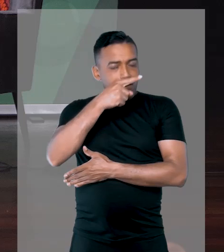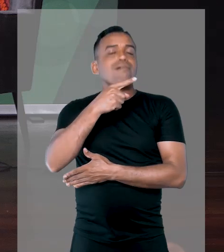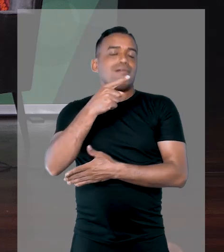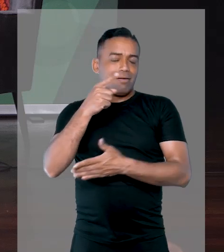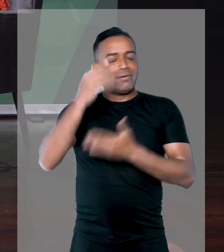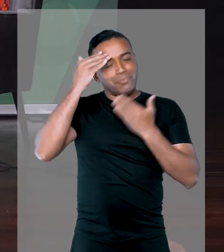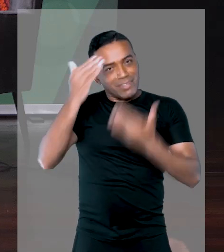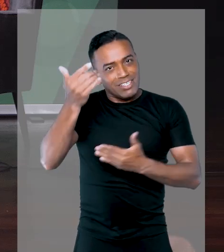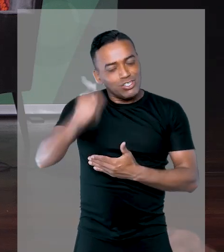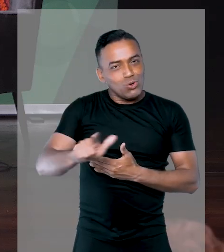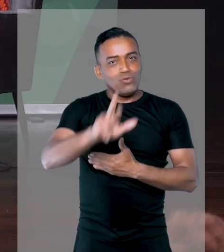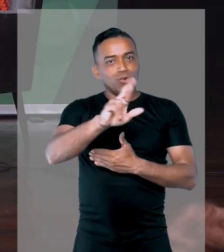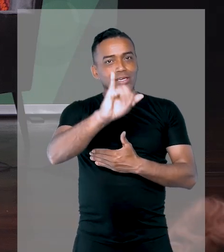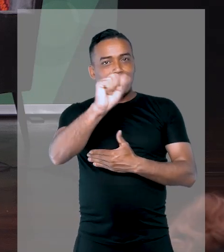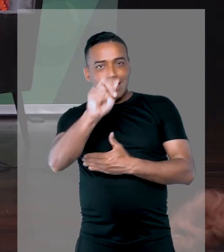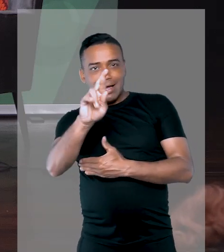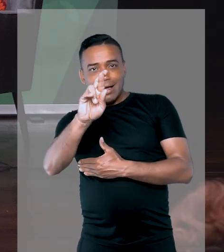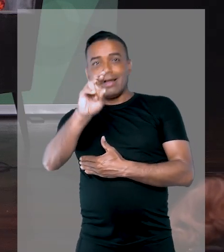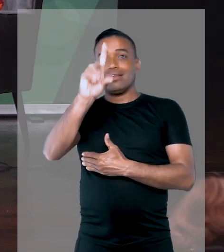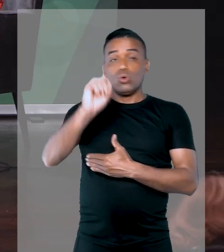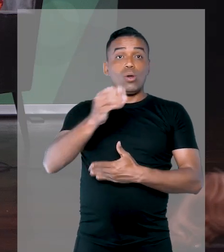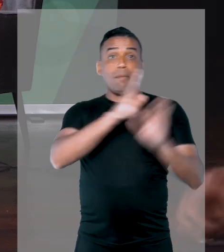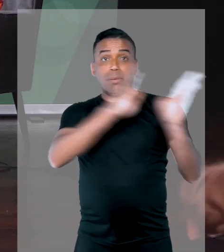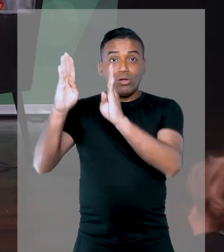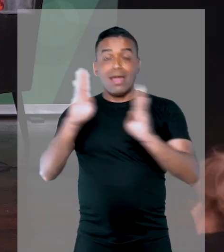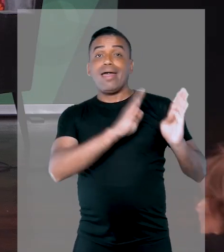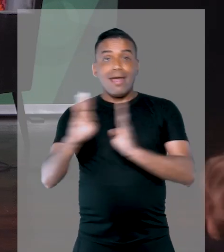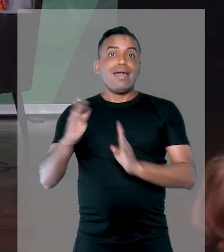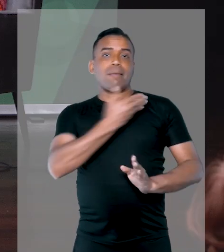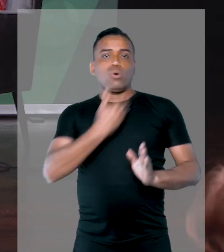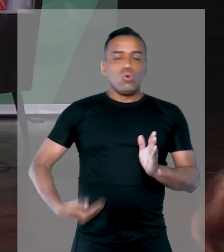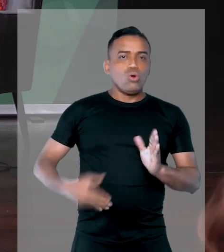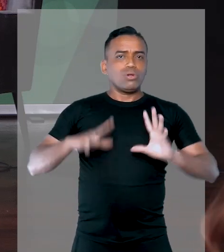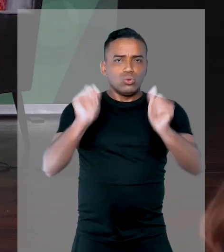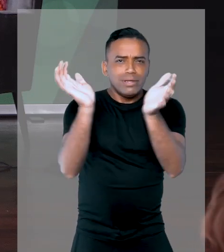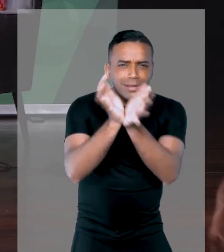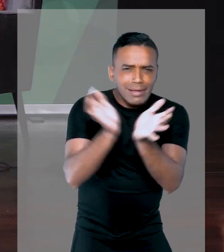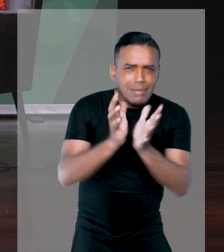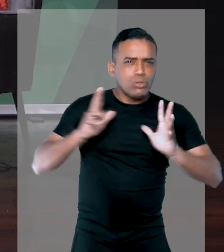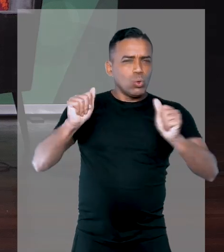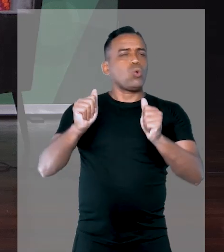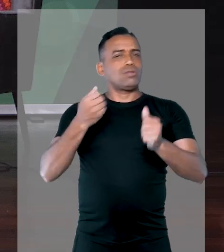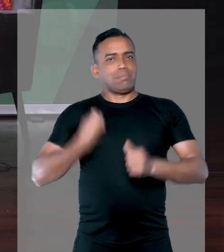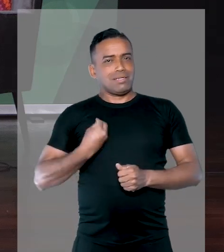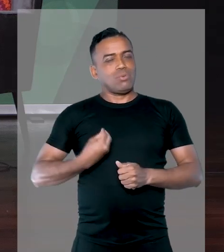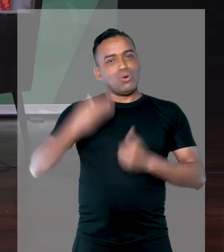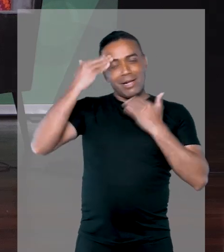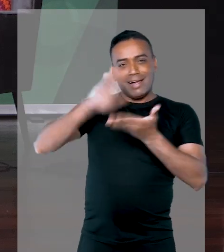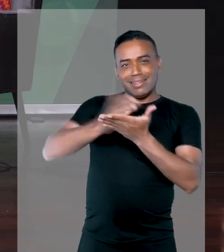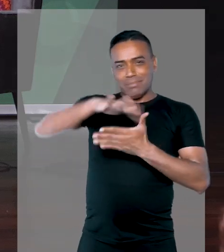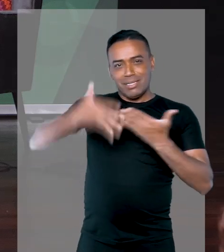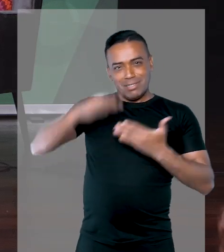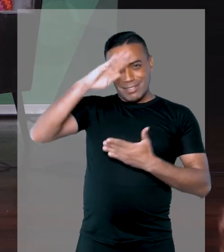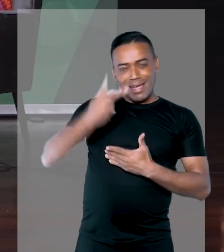venda. Agradeço de novo o Ricardo, a biblioteca e toda a equipe que participou aqui com a gente. Gabriel, sua equipe. Muito obrigada,